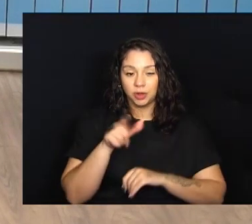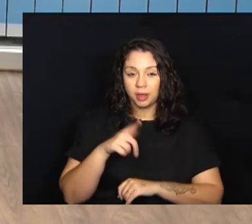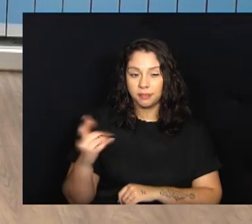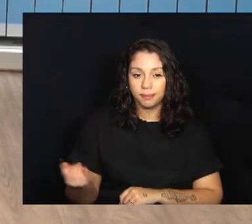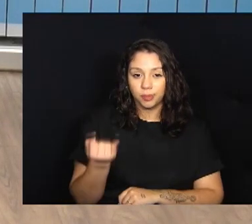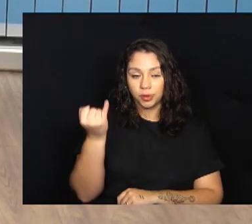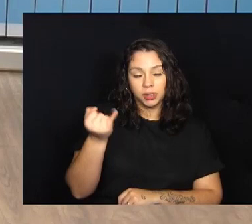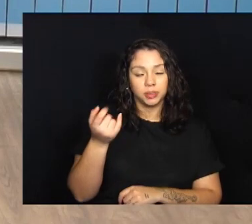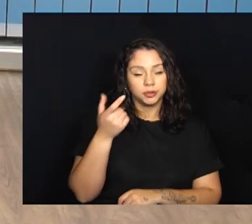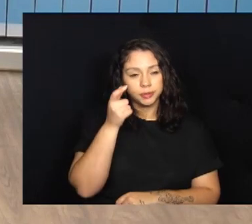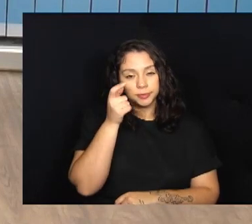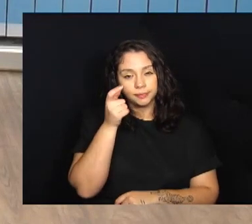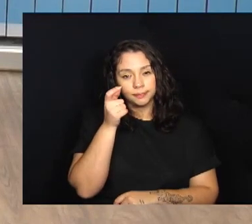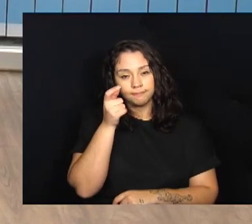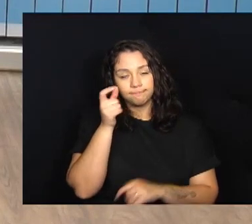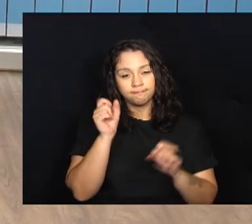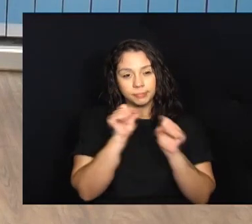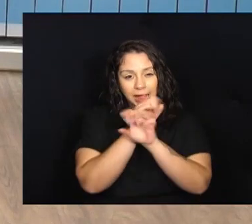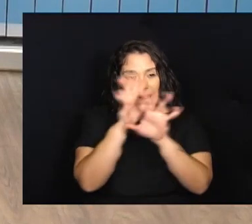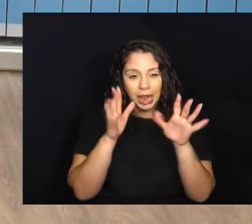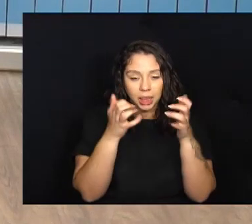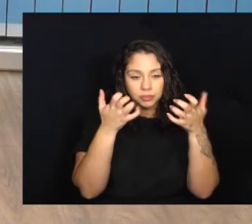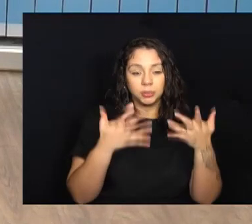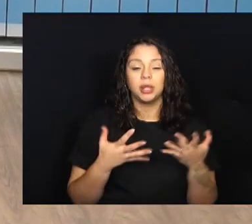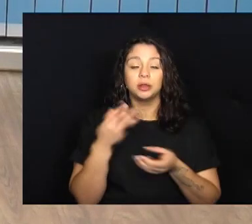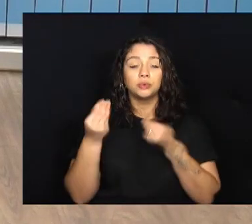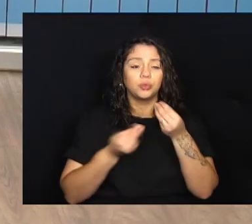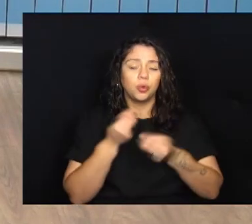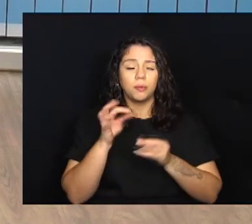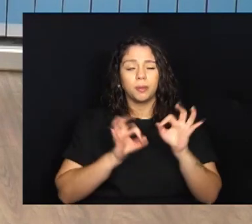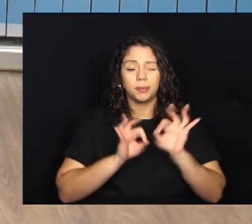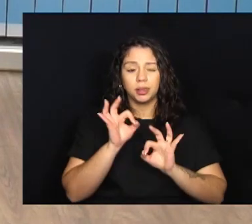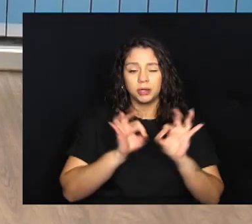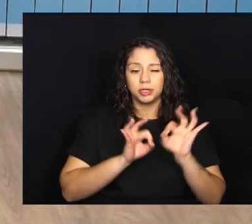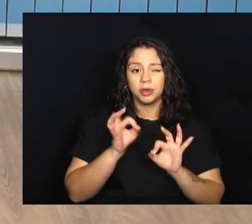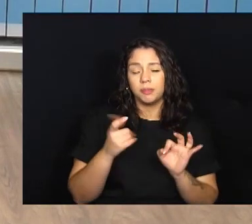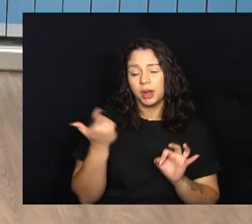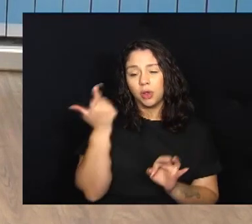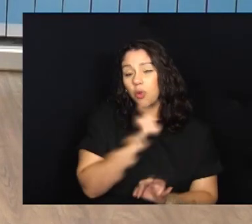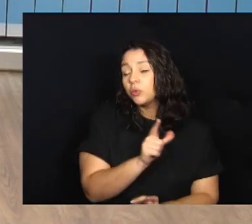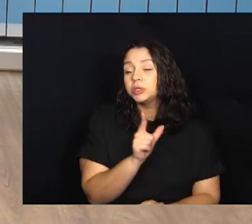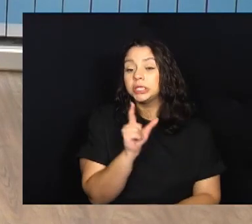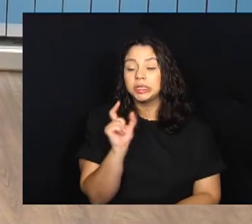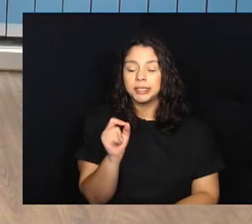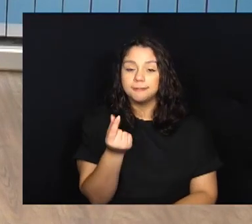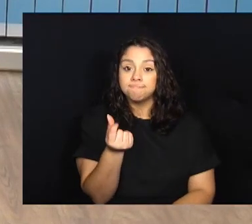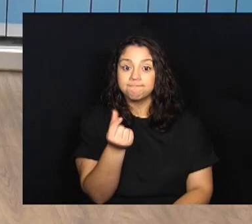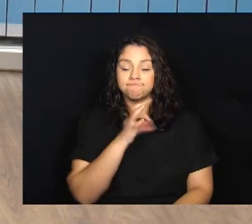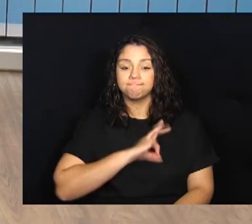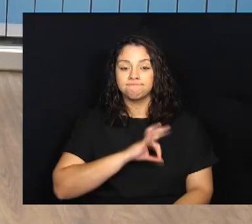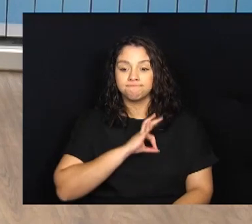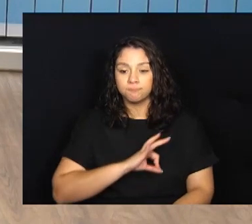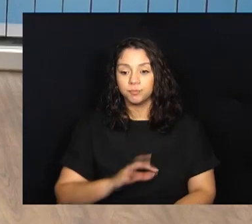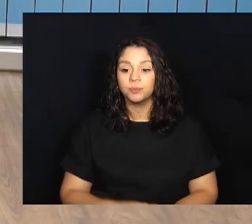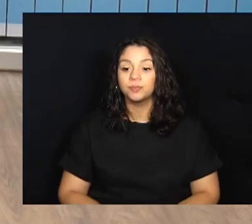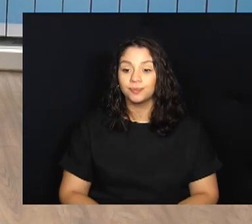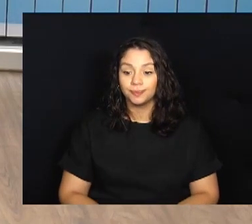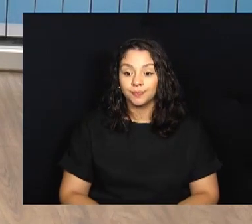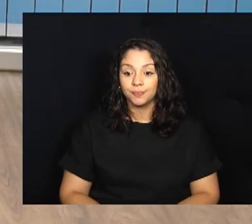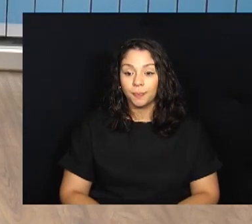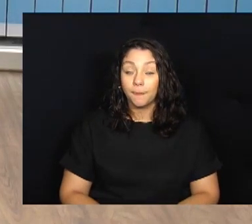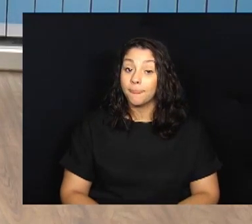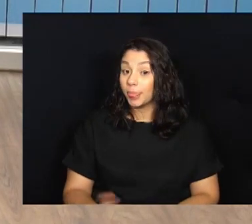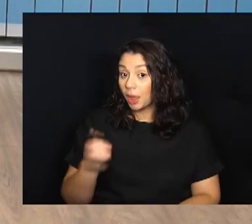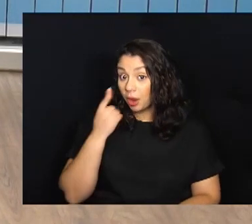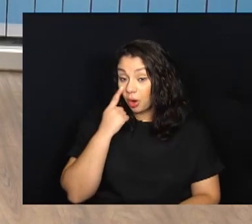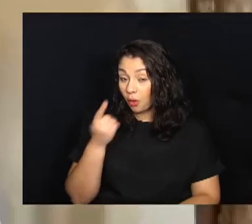ficar bem explicado. Como que ela deve se planejar para conseguir essa renda? Olha, temos